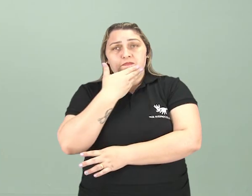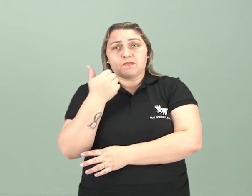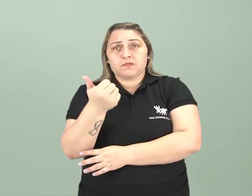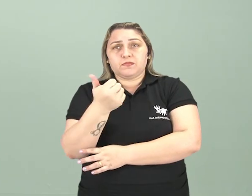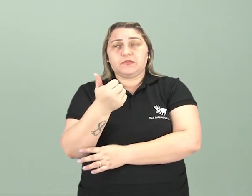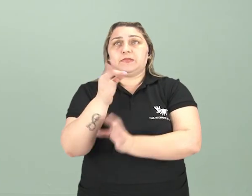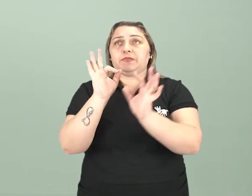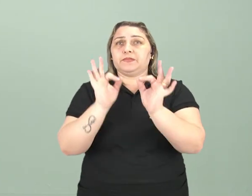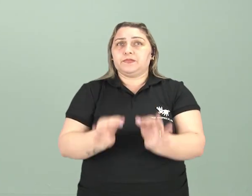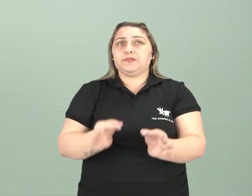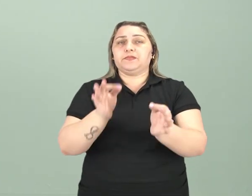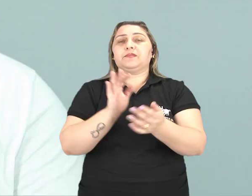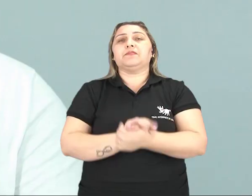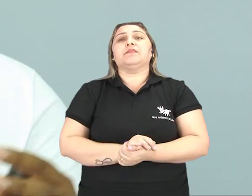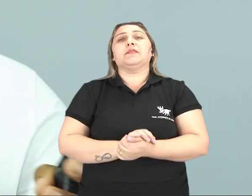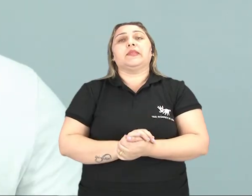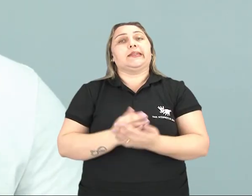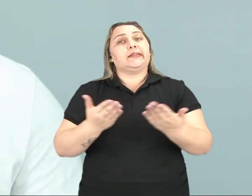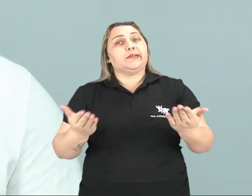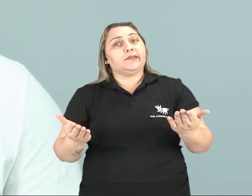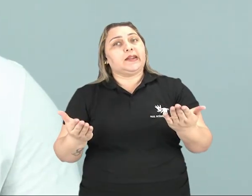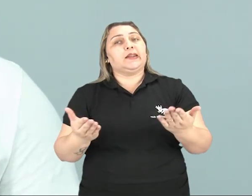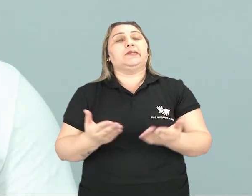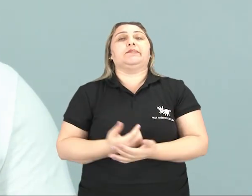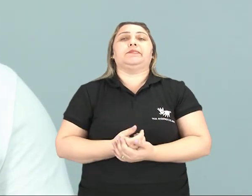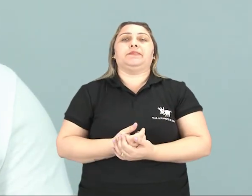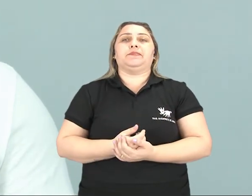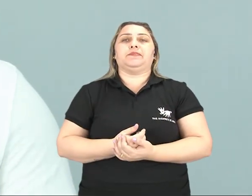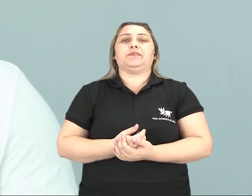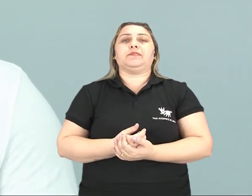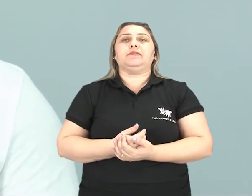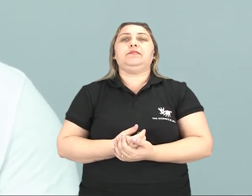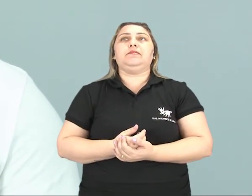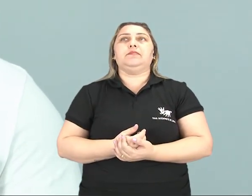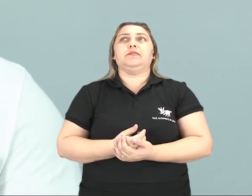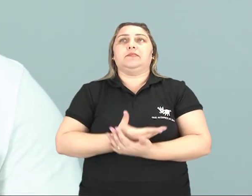aí pré-construída de melhorar, tá certo?